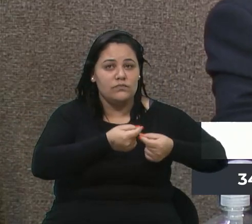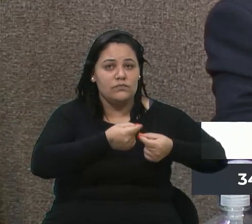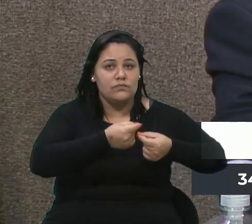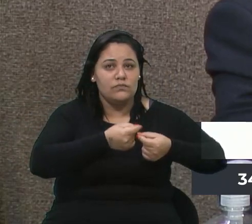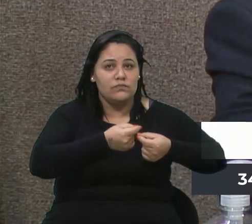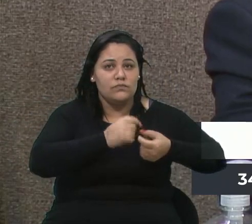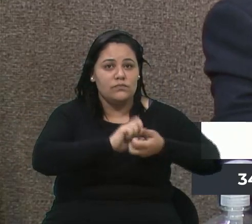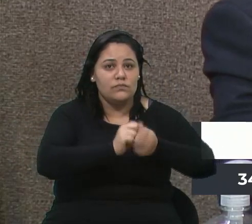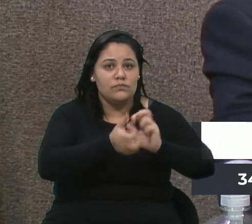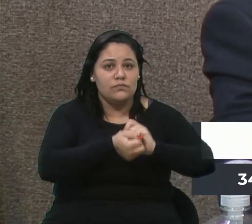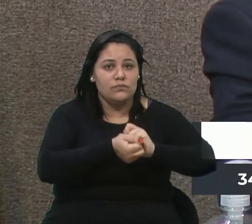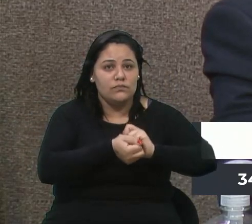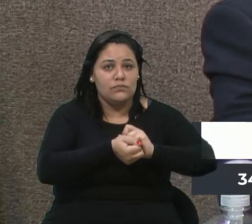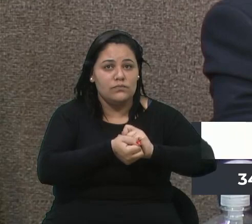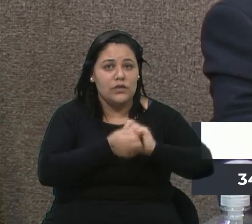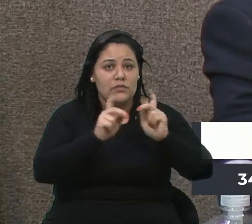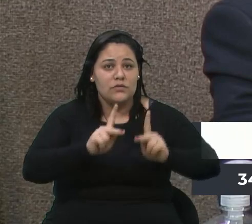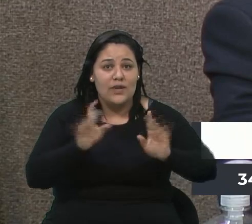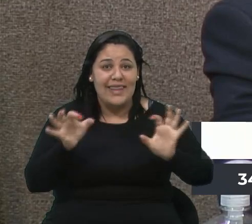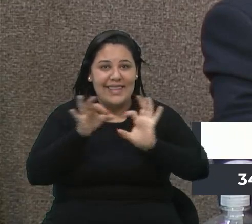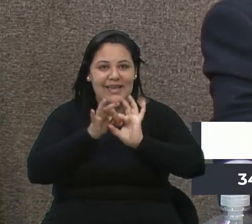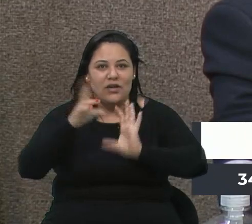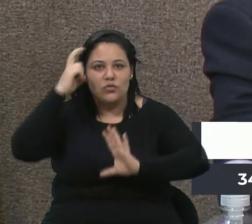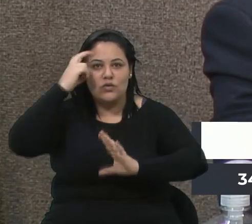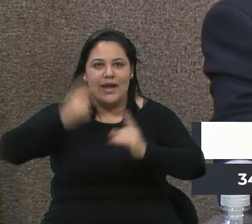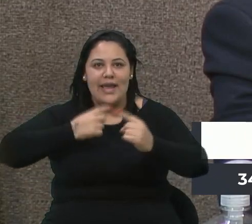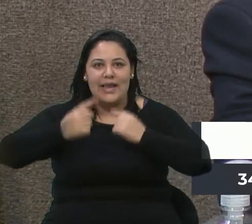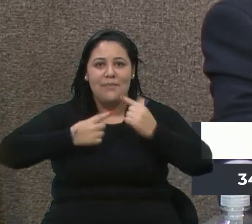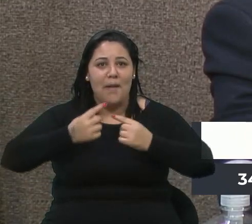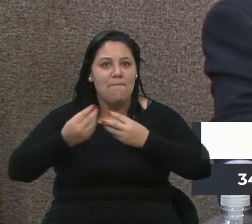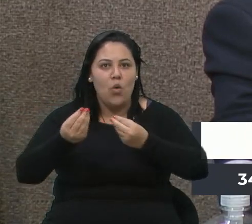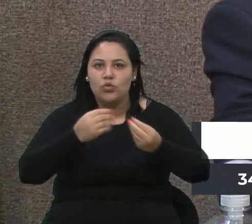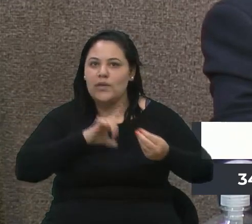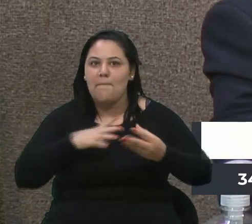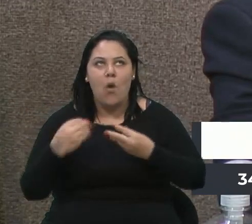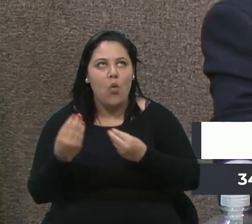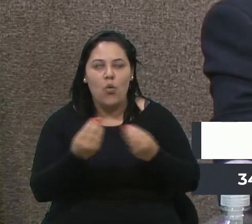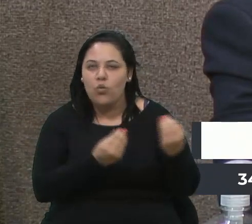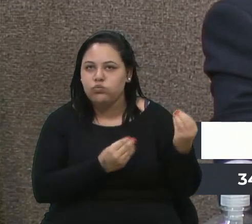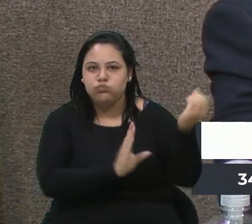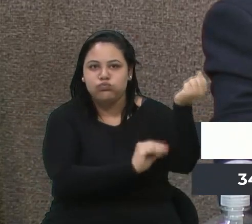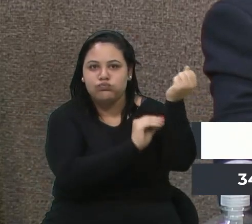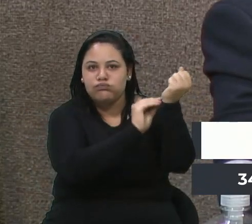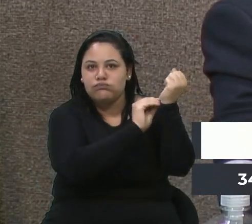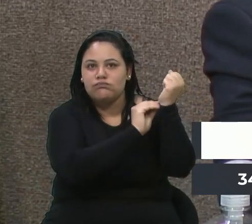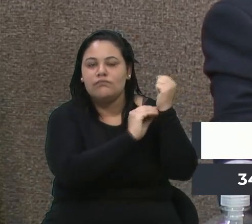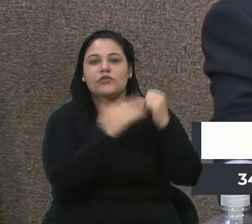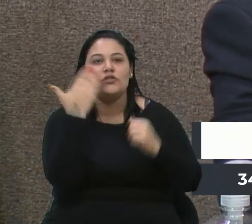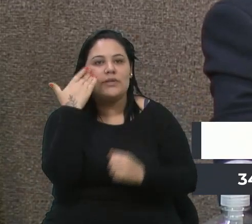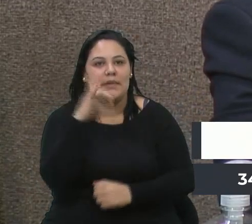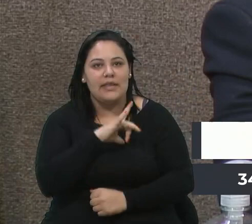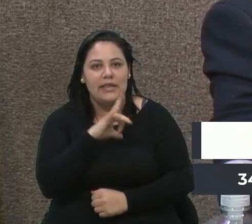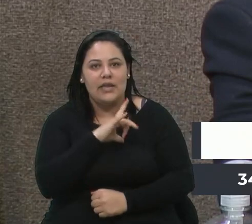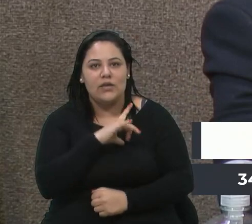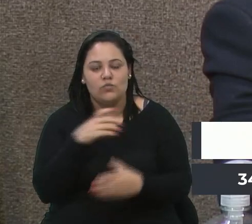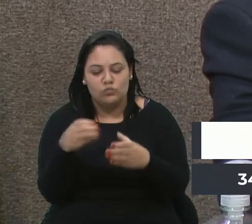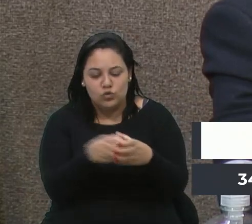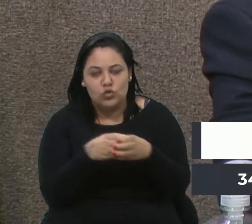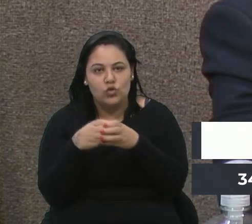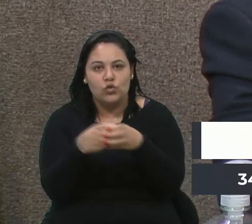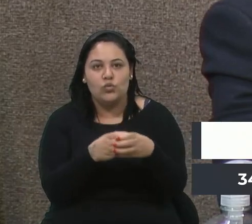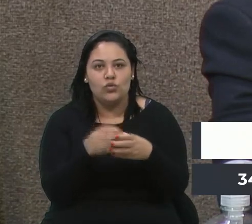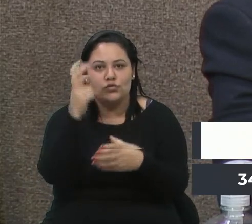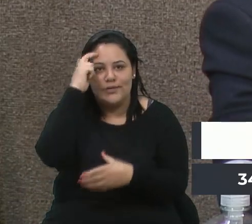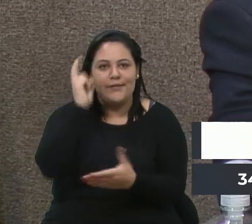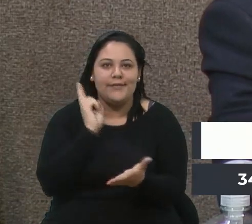As pessoas ligadas à cultura reclamam muito também da burocracia, né? A gente sabe que existe um clã cultural aqui, são sempre os